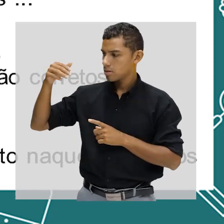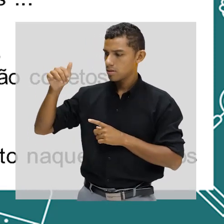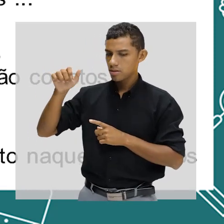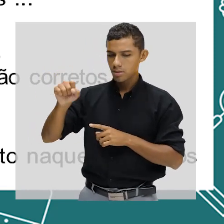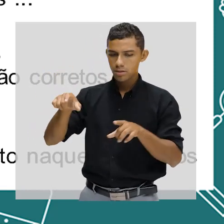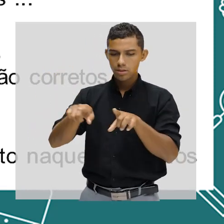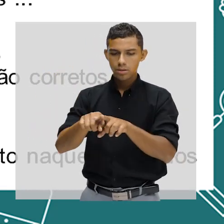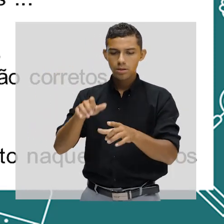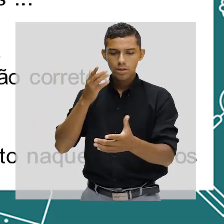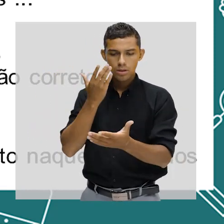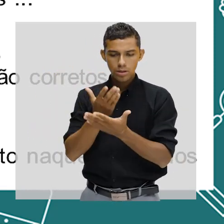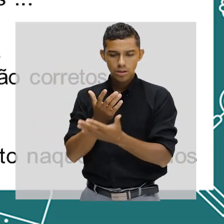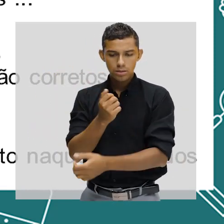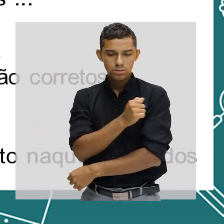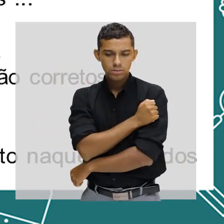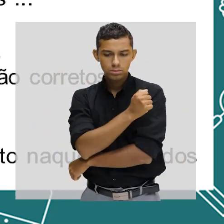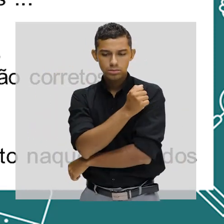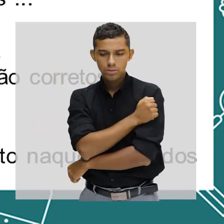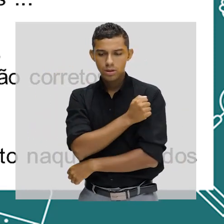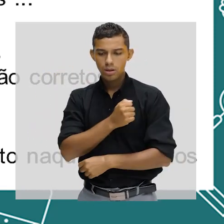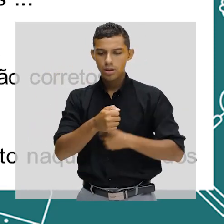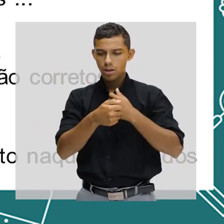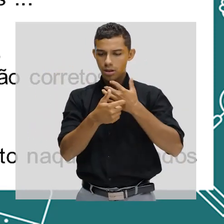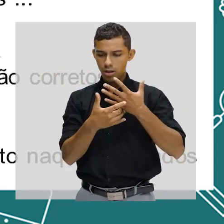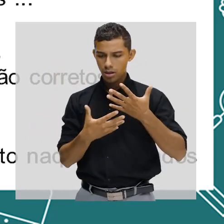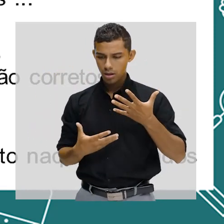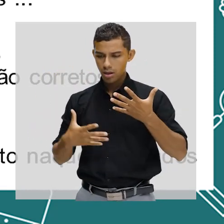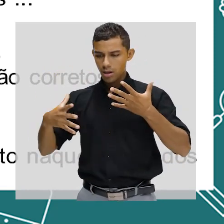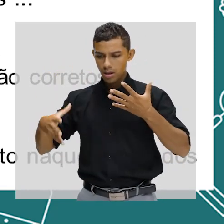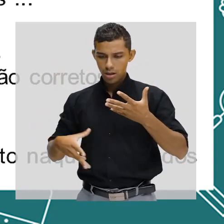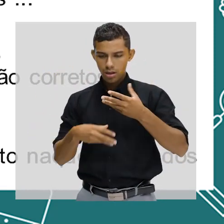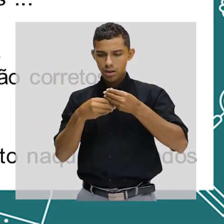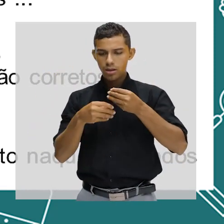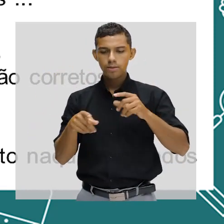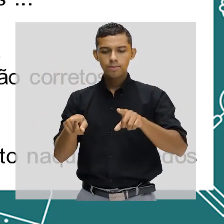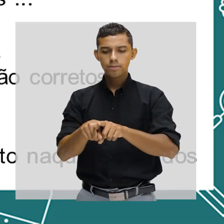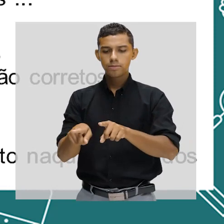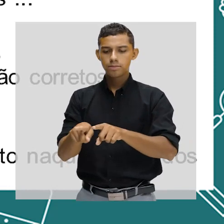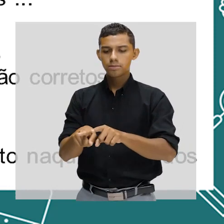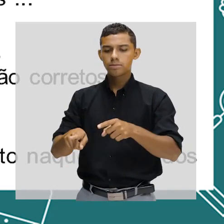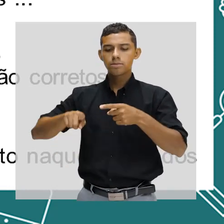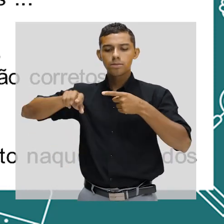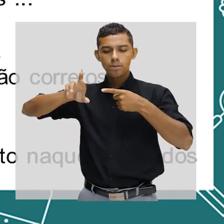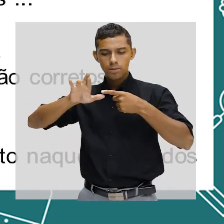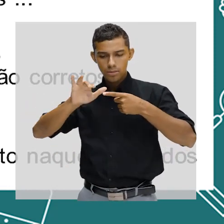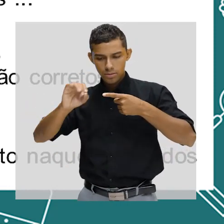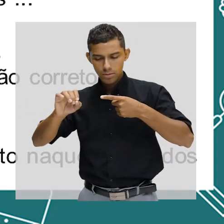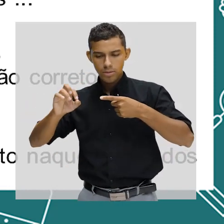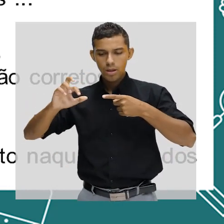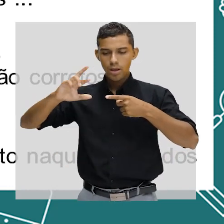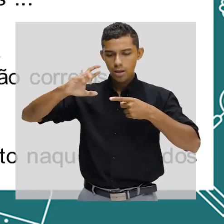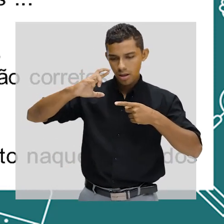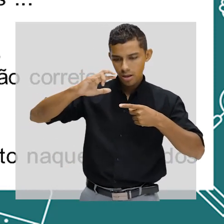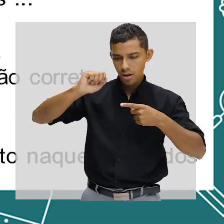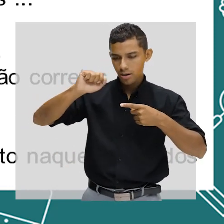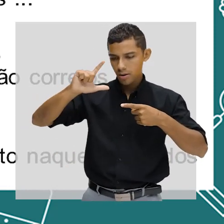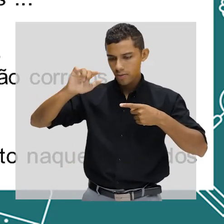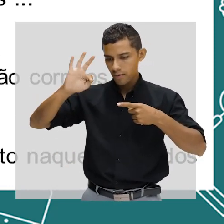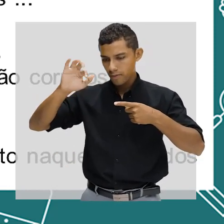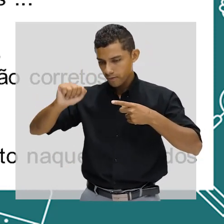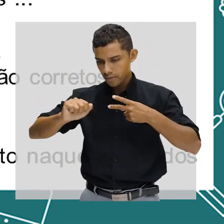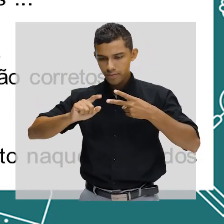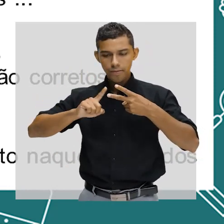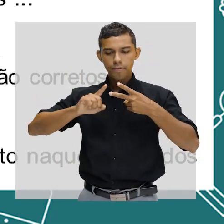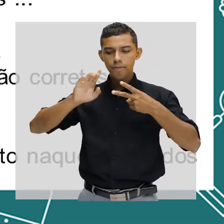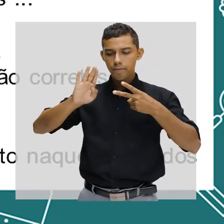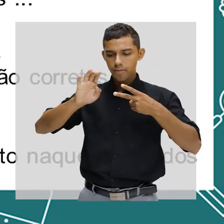entusiasmado completou a lista de exemplos, dizendo raios alfa, raios beta e raios